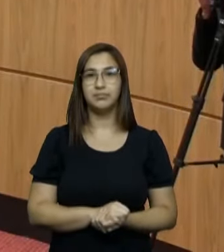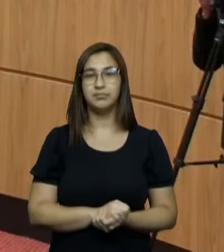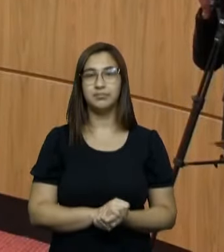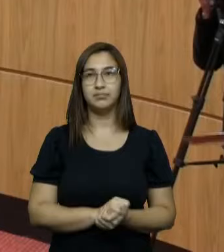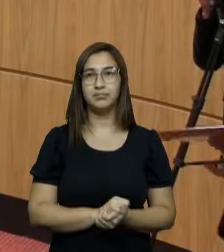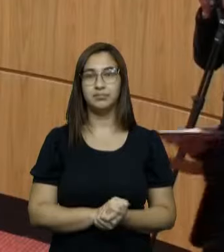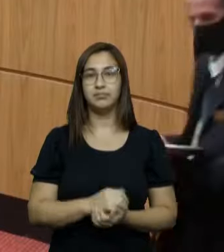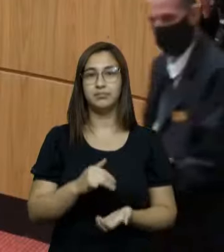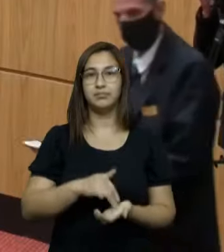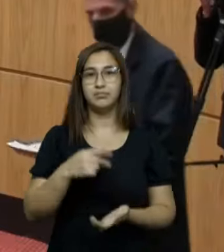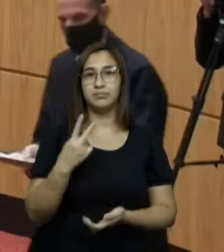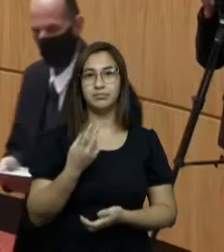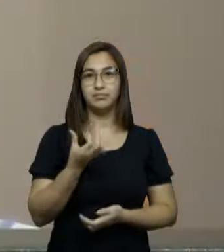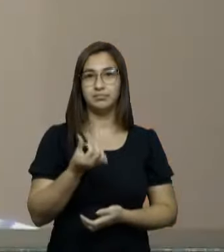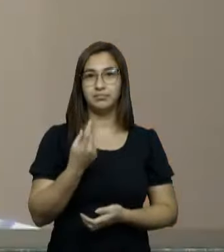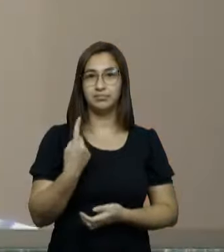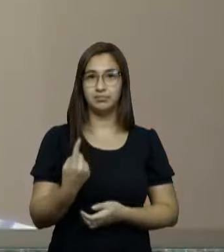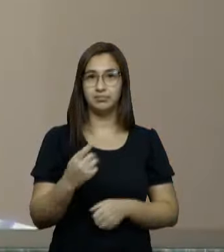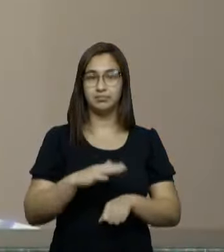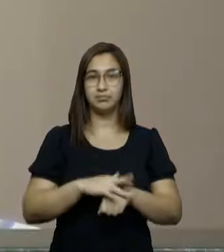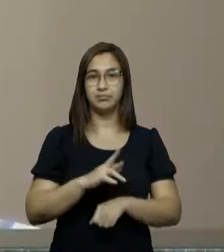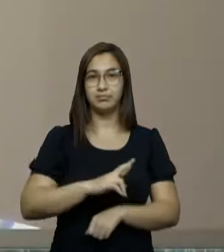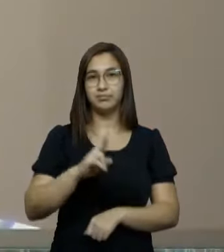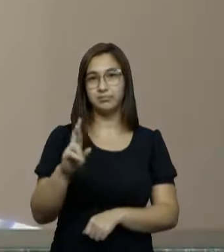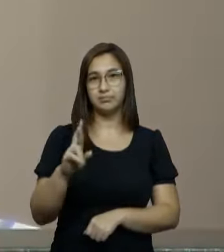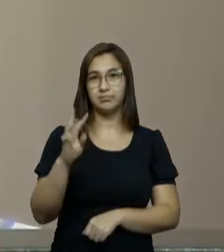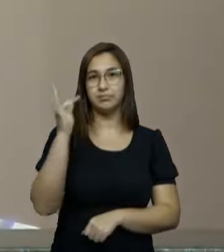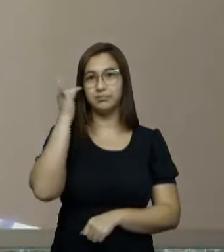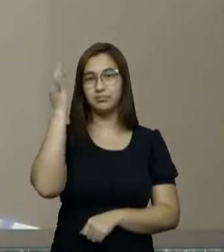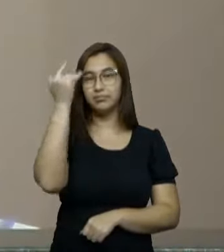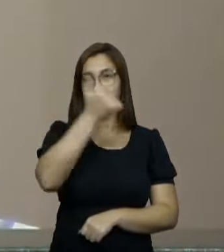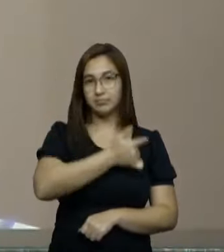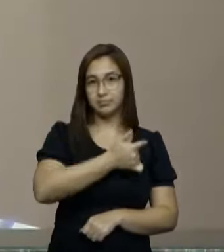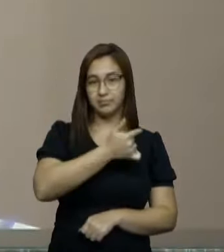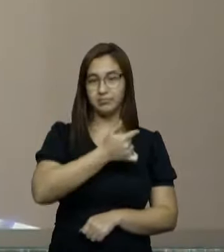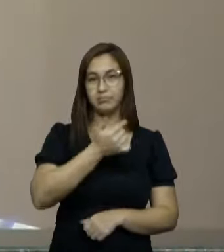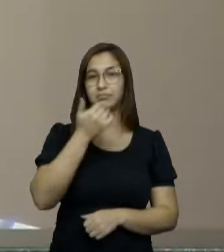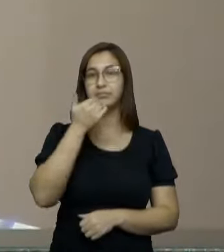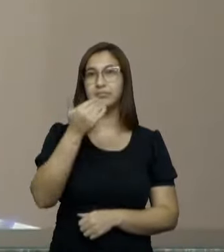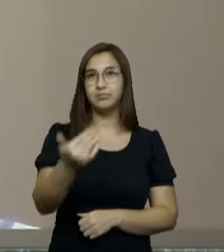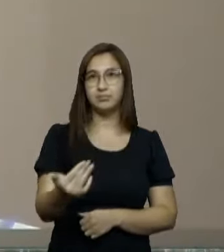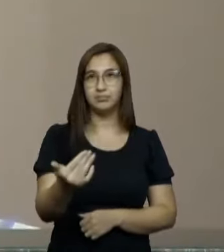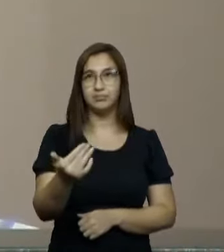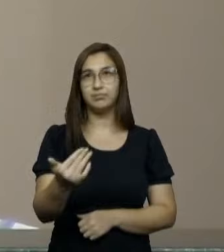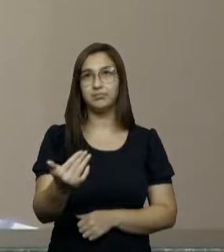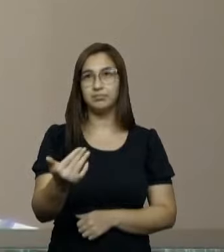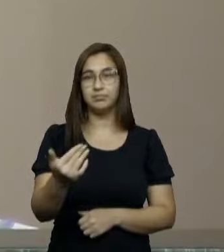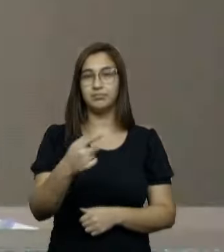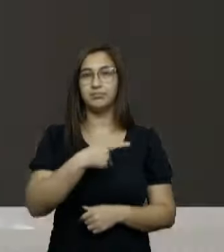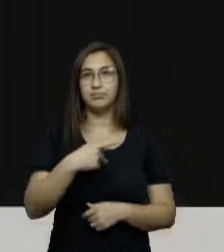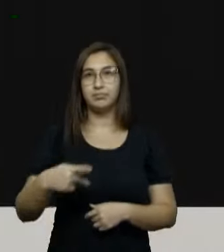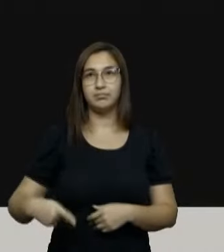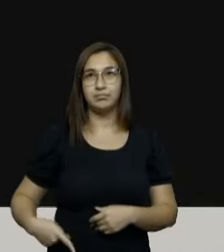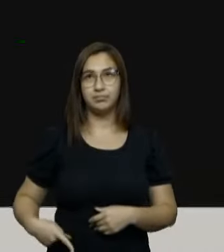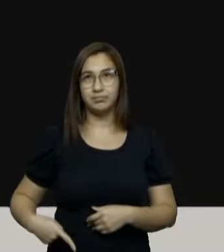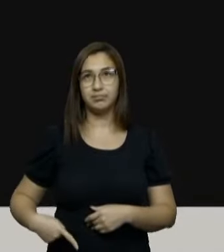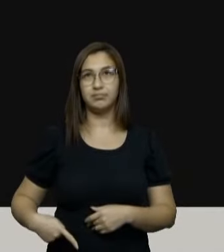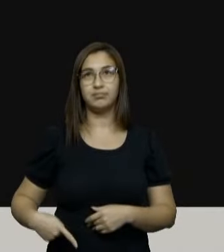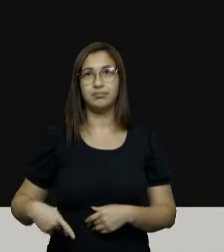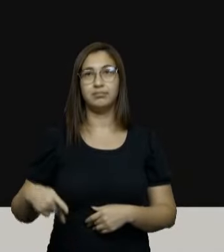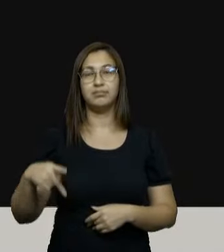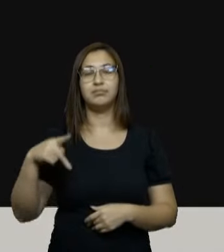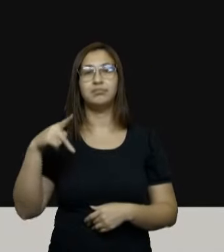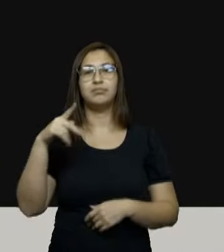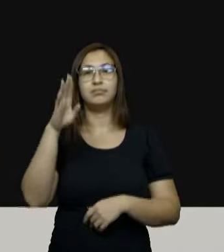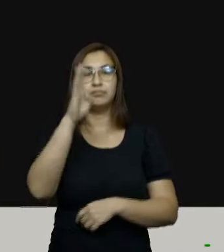Moção 261, autor deputado Fabiano da Luz, apelando ao presidente da República e ao governador